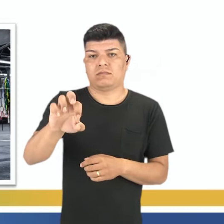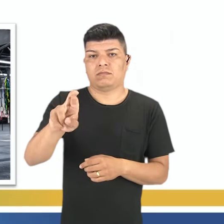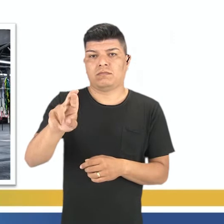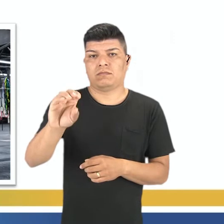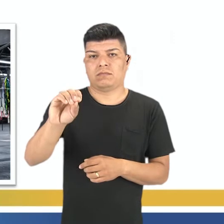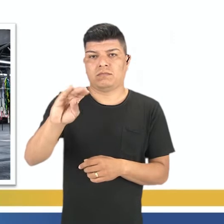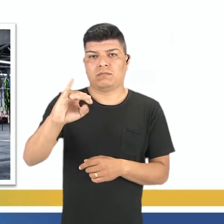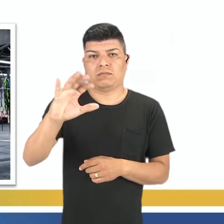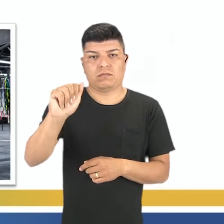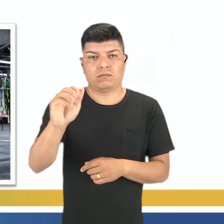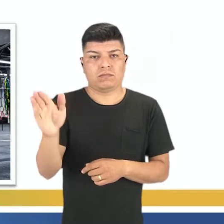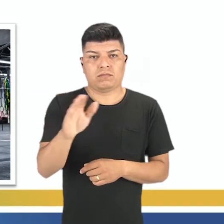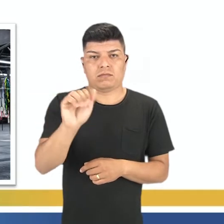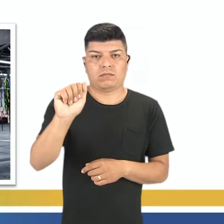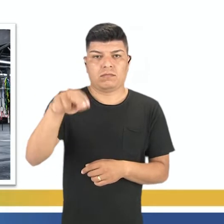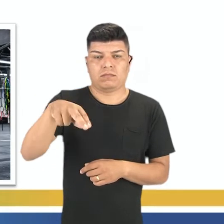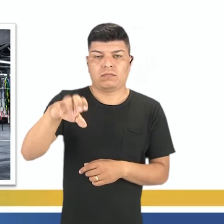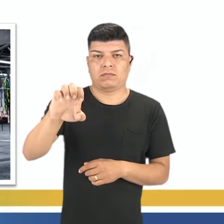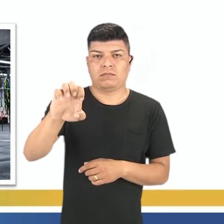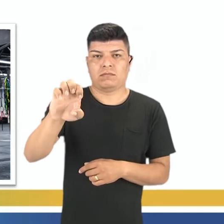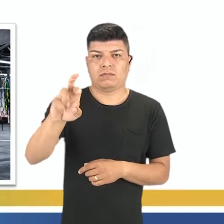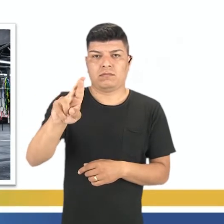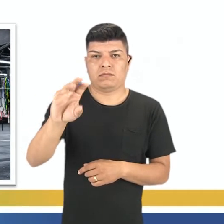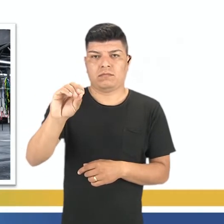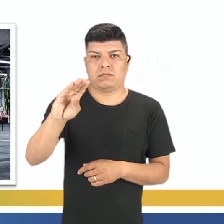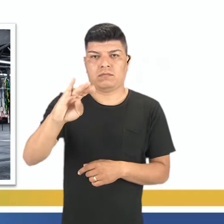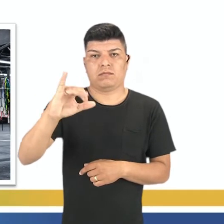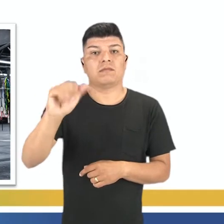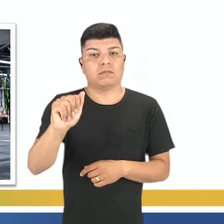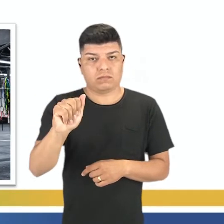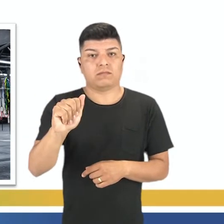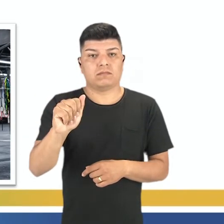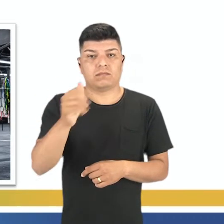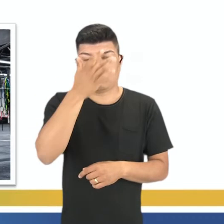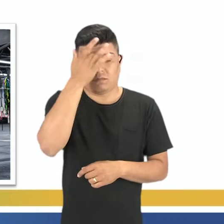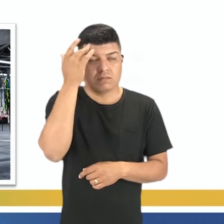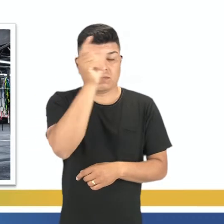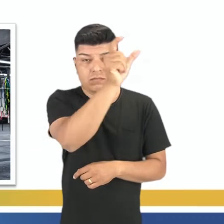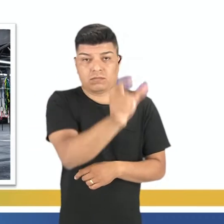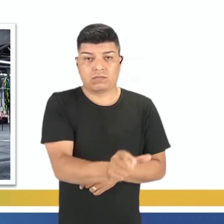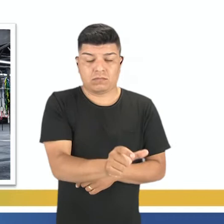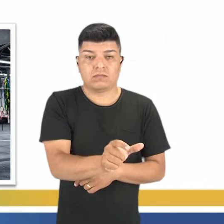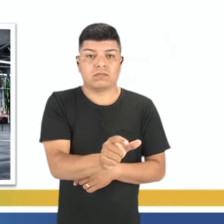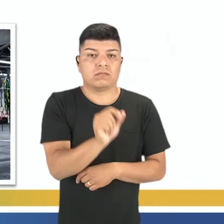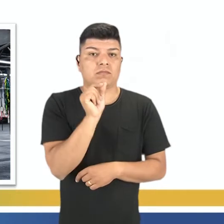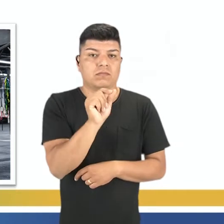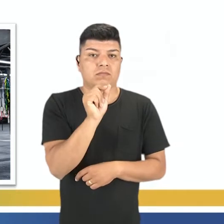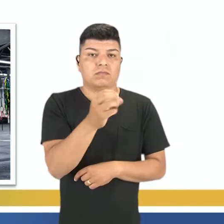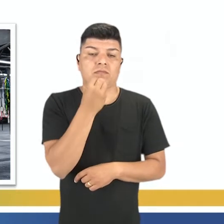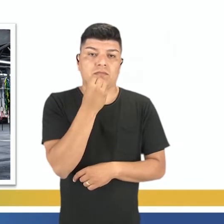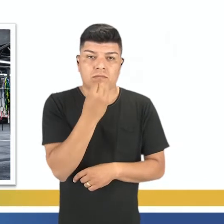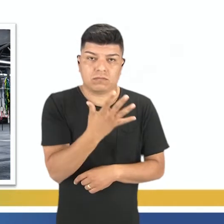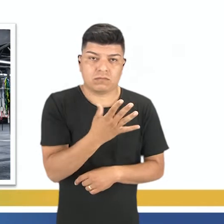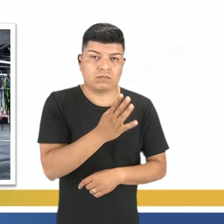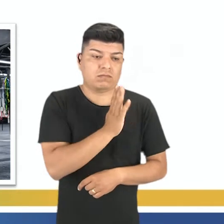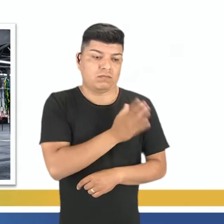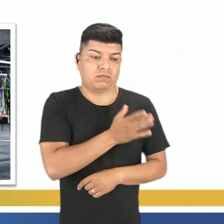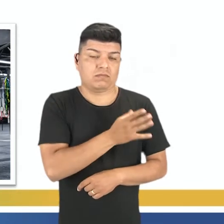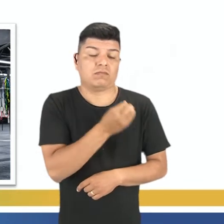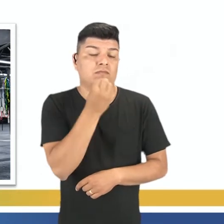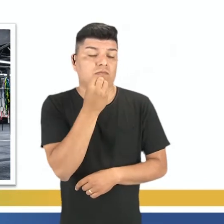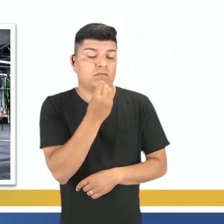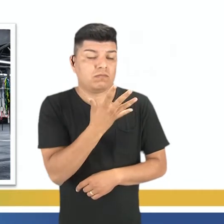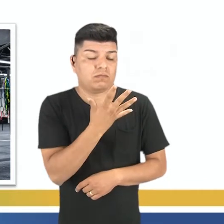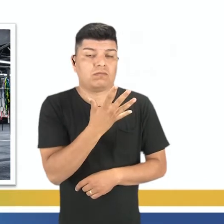quanto anaeróbicas. Ele tem como objetivo desenvolver no praticante uma boa predisposição cardiovascular.